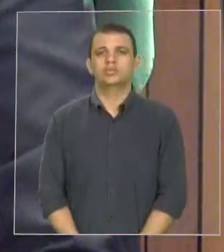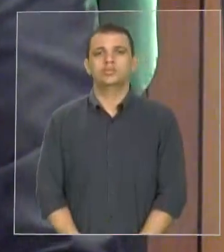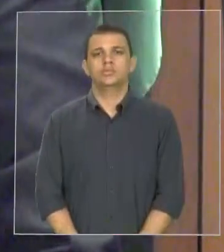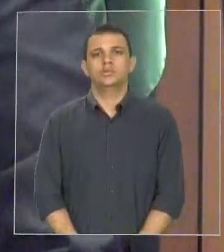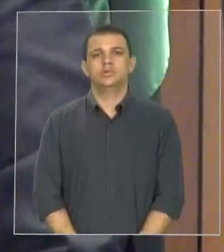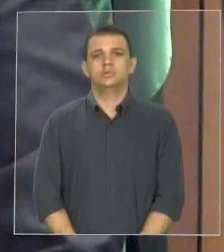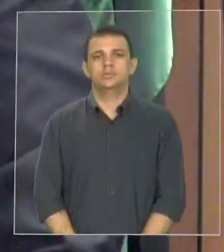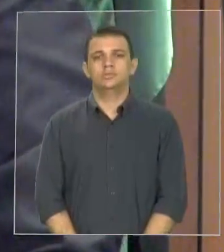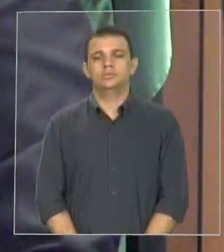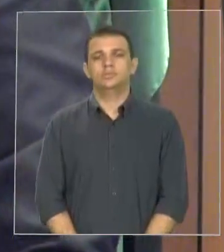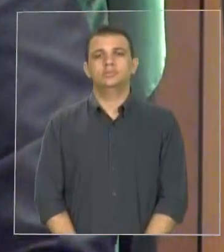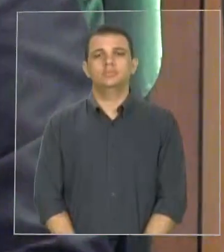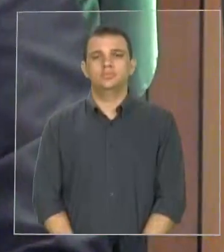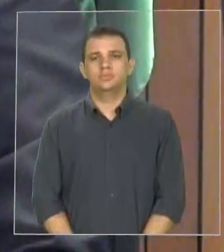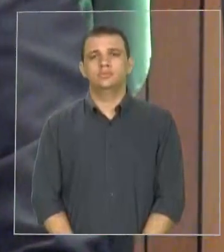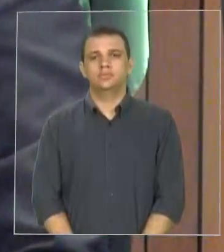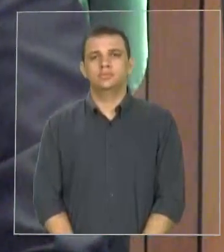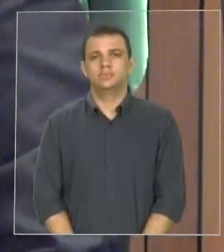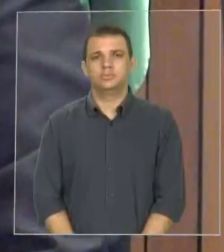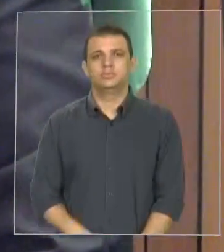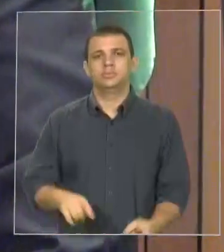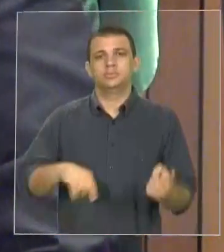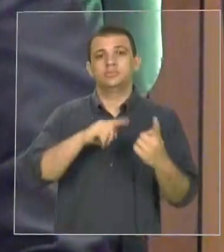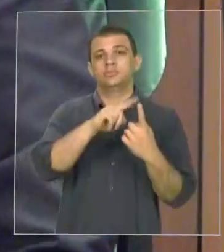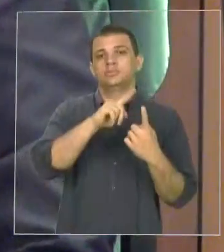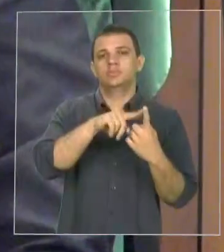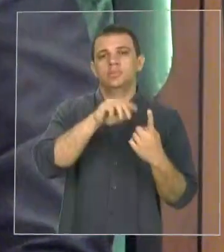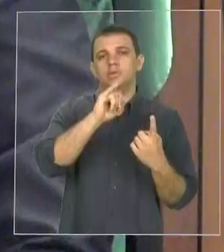organização social o ICN,